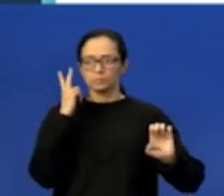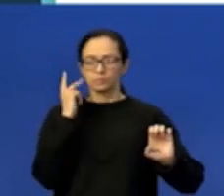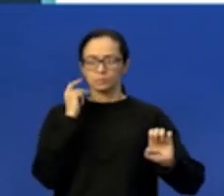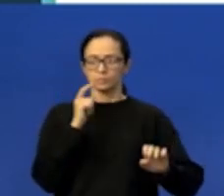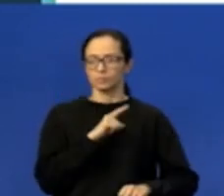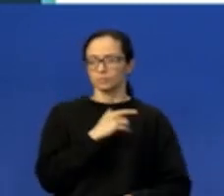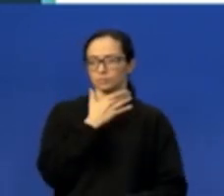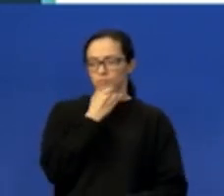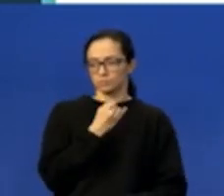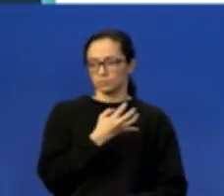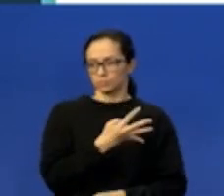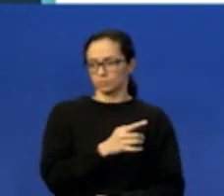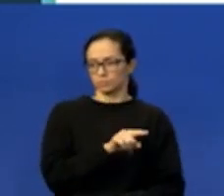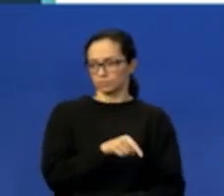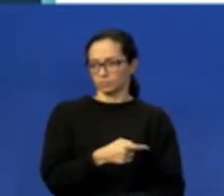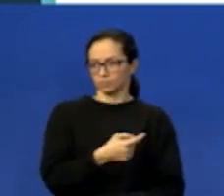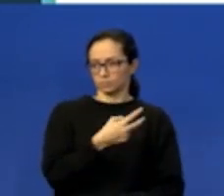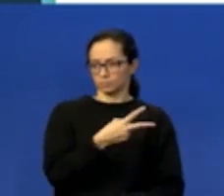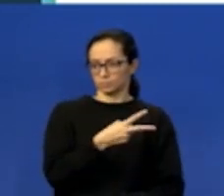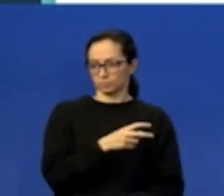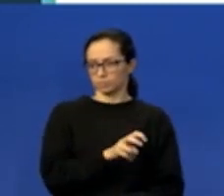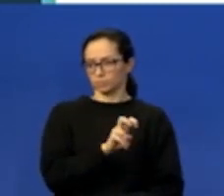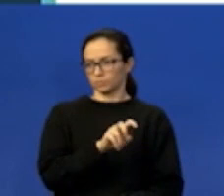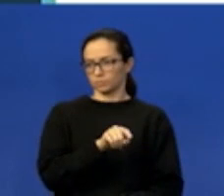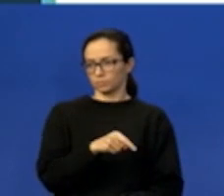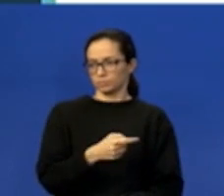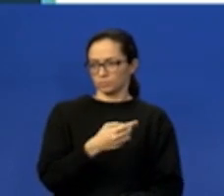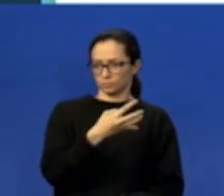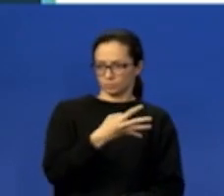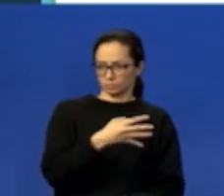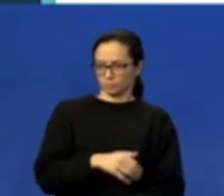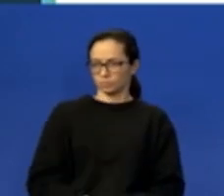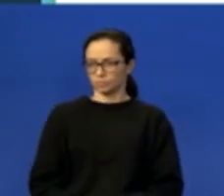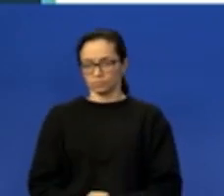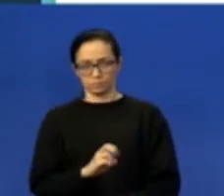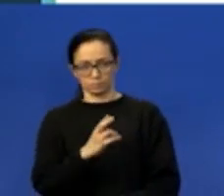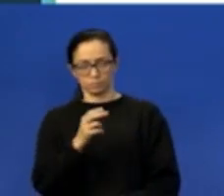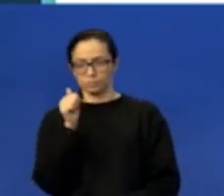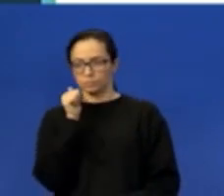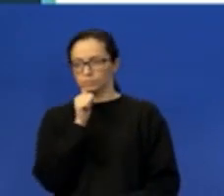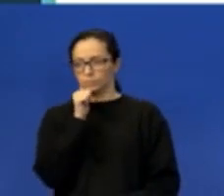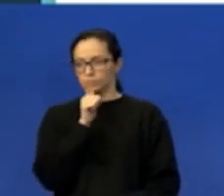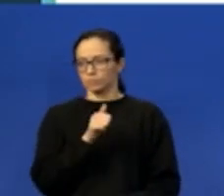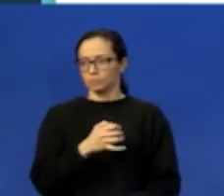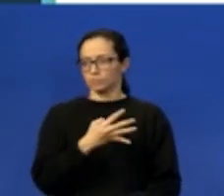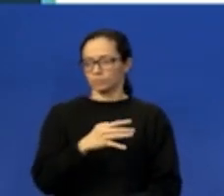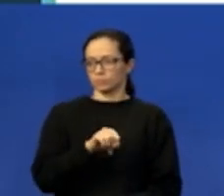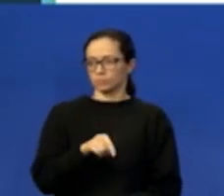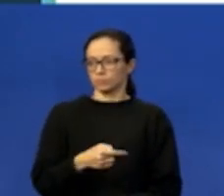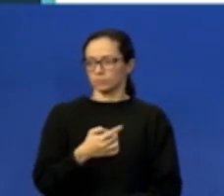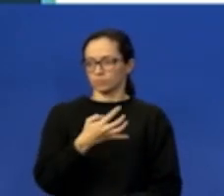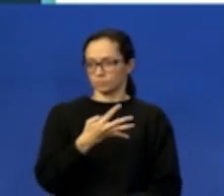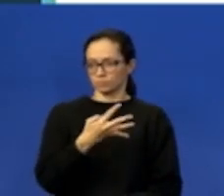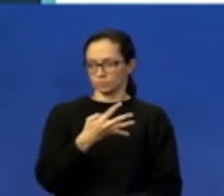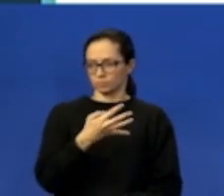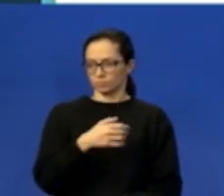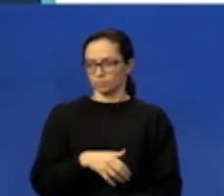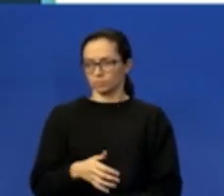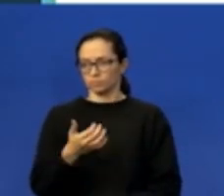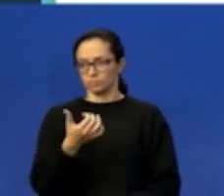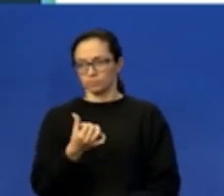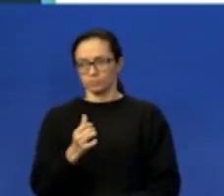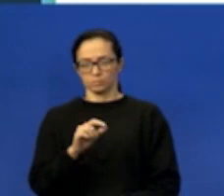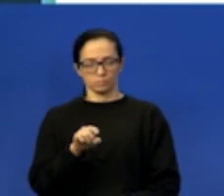nas mulheres de 4 a 5,5 bilhões. E na letra E e última, os limites normais nos homens variam